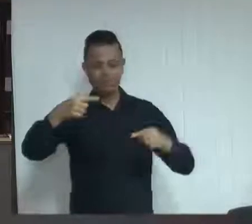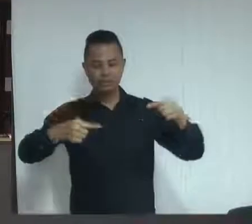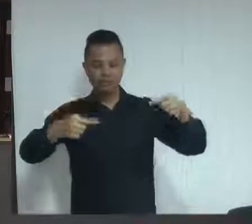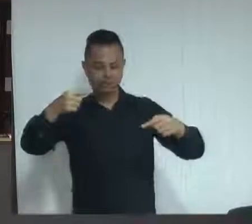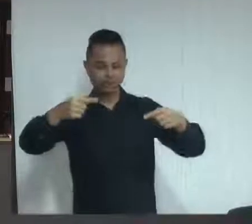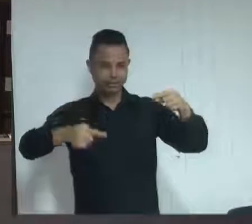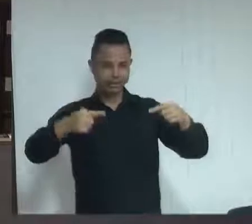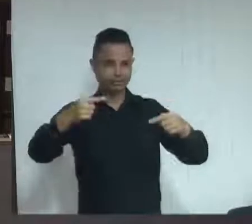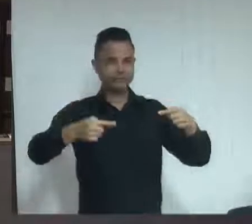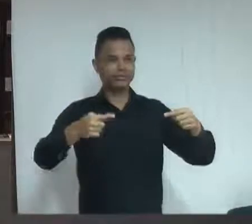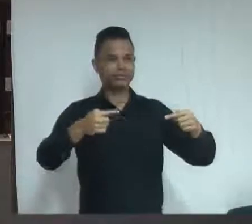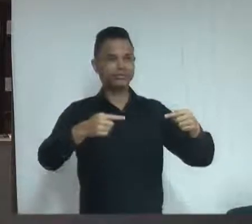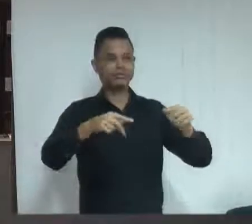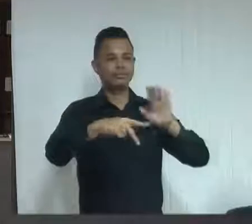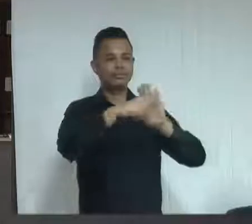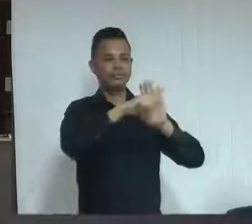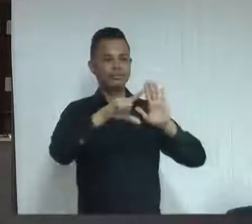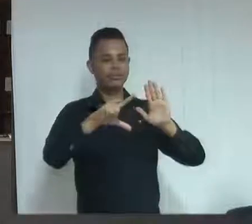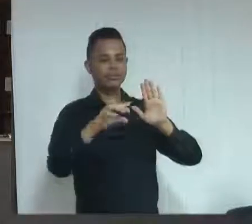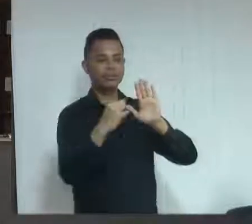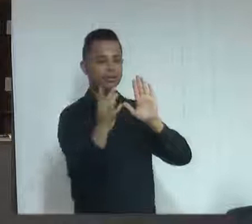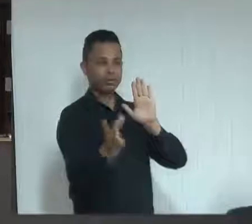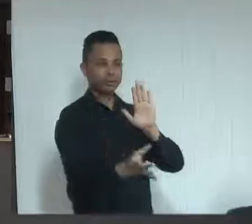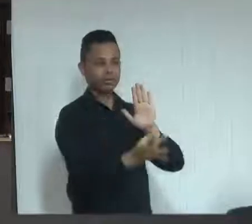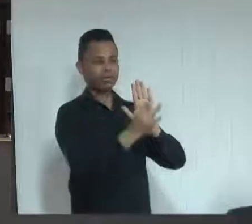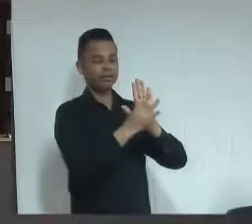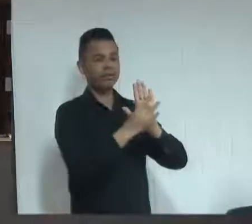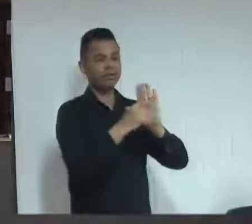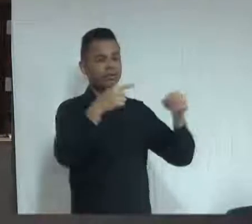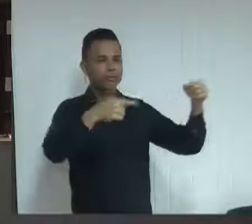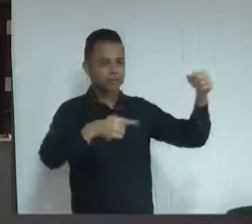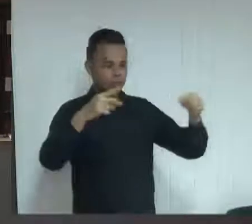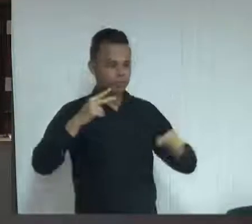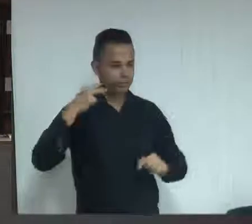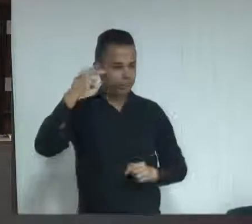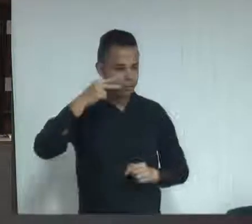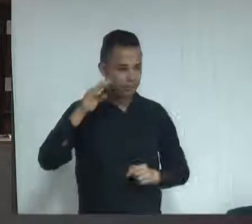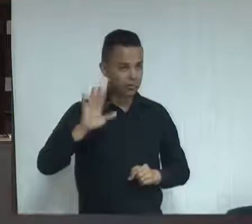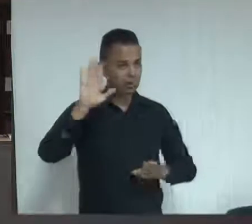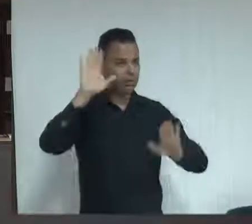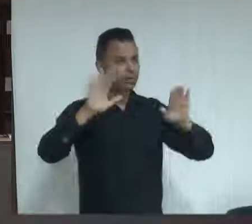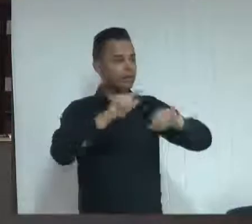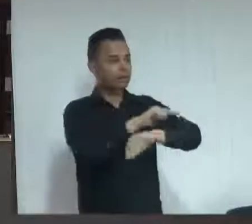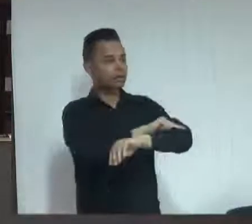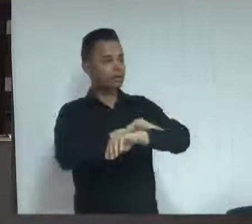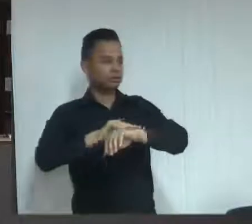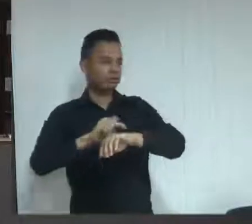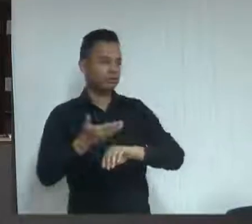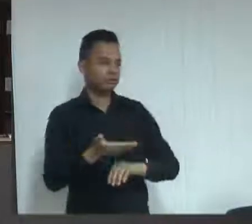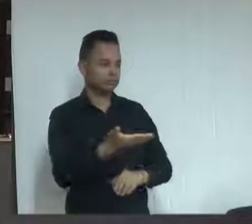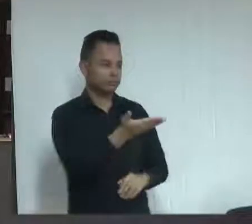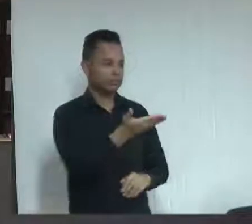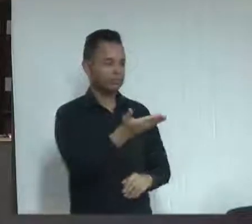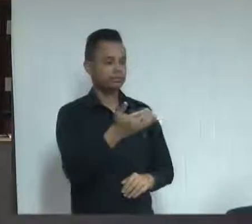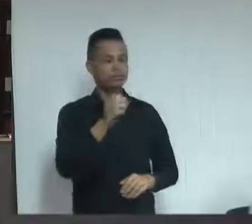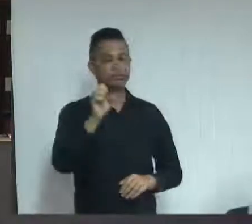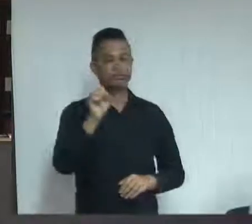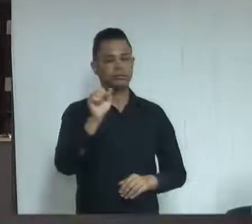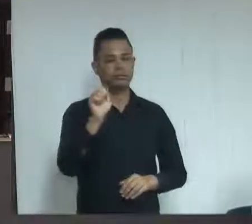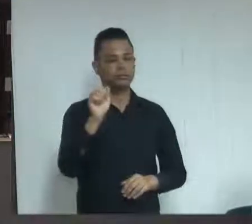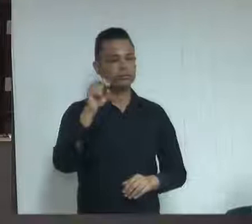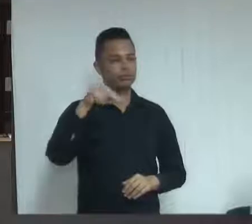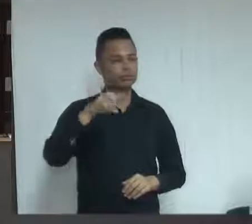Complementar número 1 de 2018. Algum vereador quer discutir? Peço a palavra, senhor presidente. Com a palavra o vereador Sandro